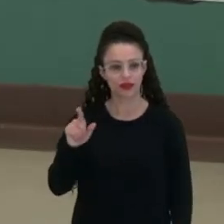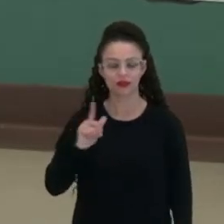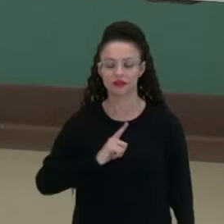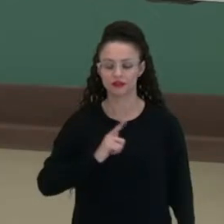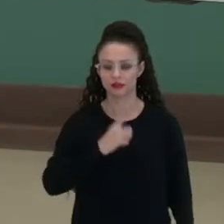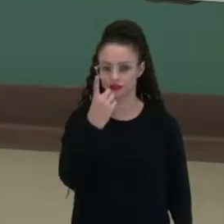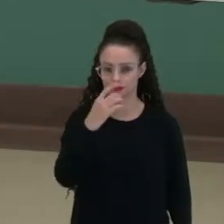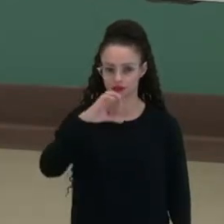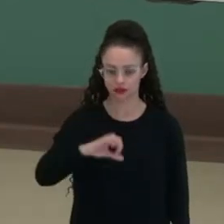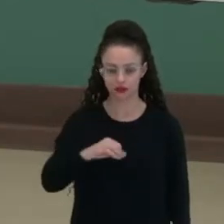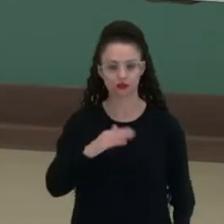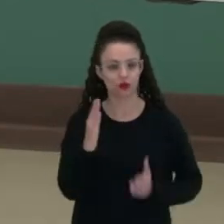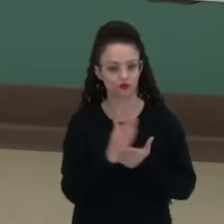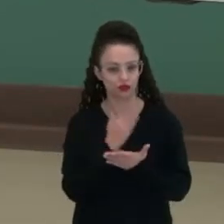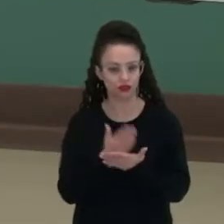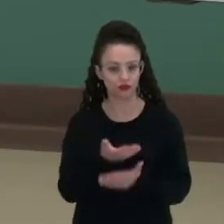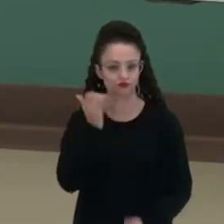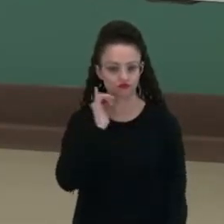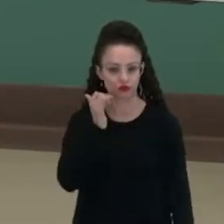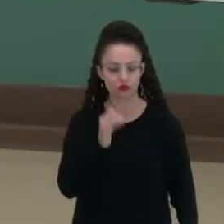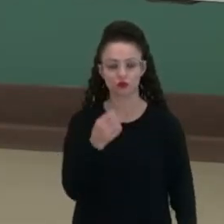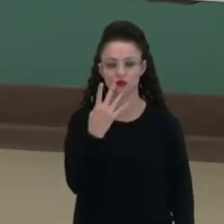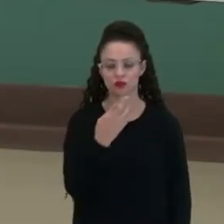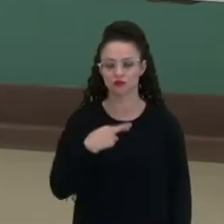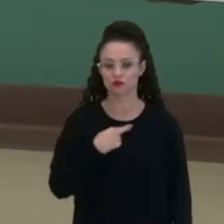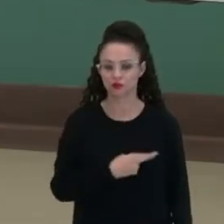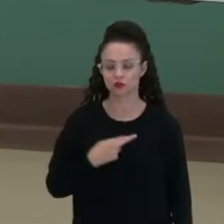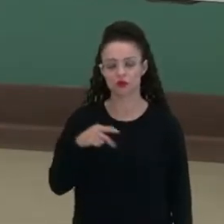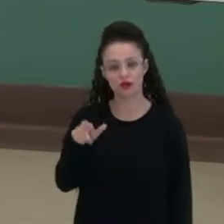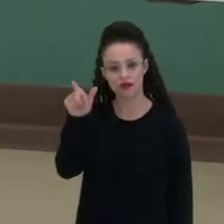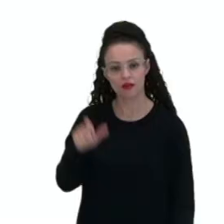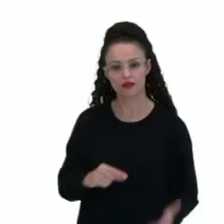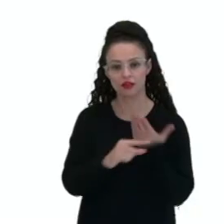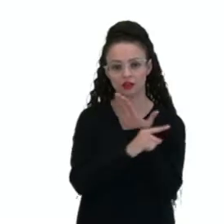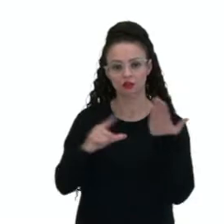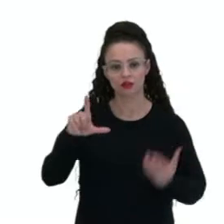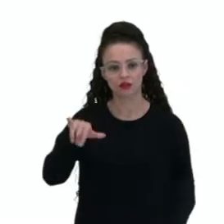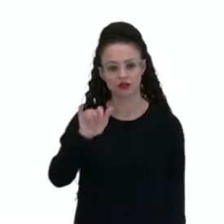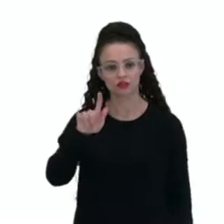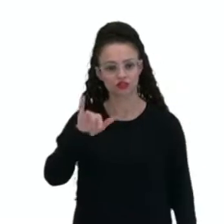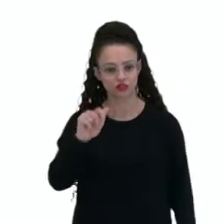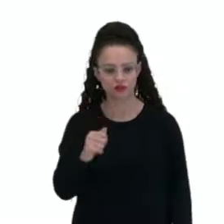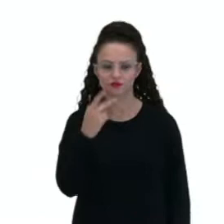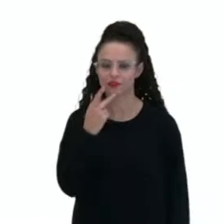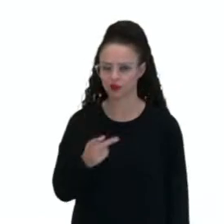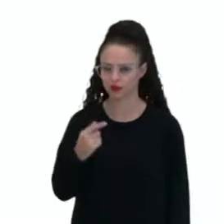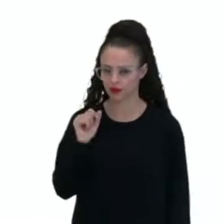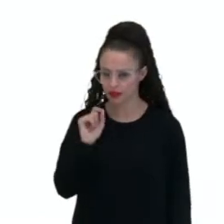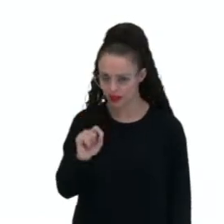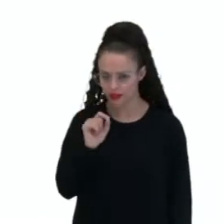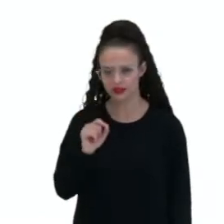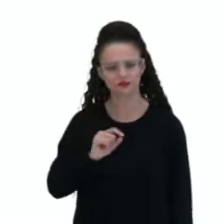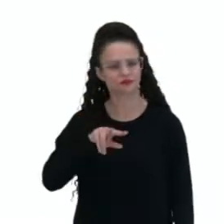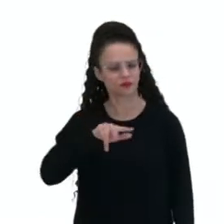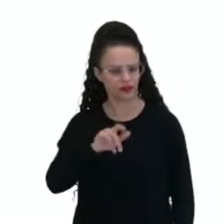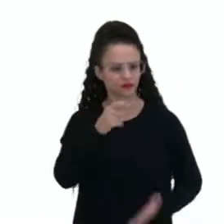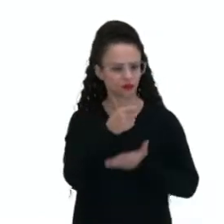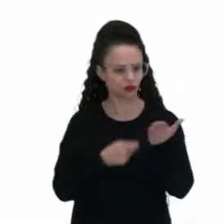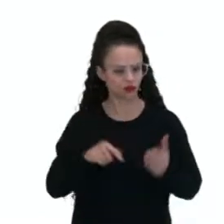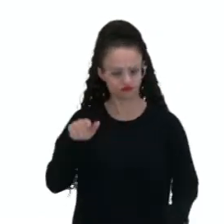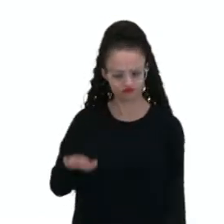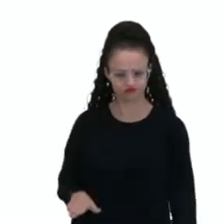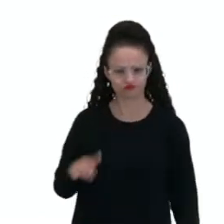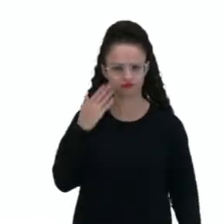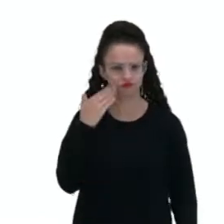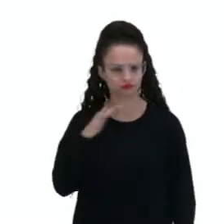livros de contos e 4 romances, Lígia Fagundes Telles cismou que seria escritora ainda menina.